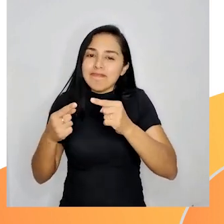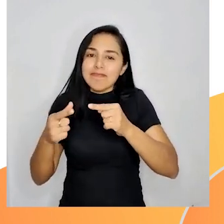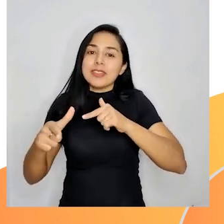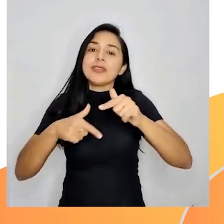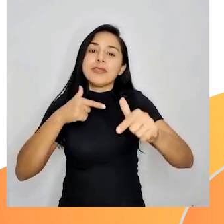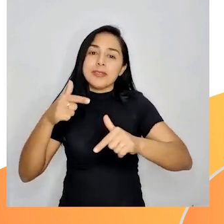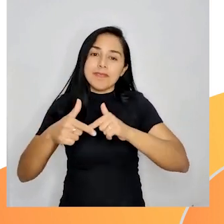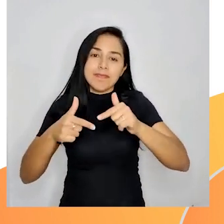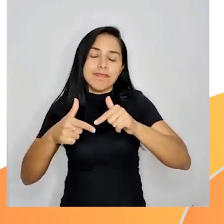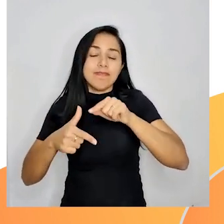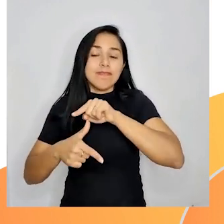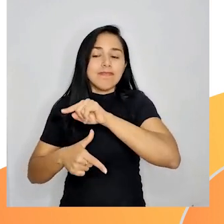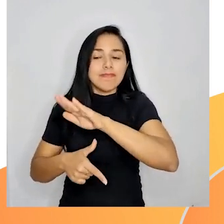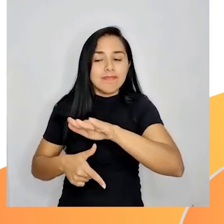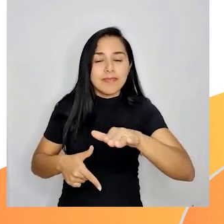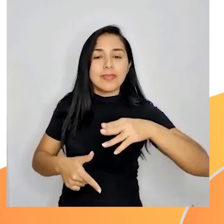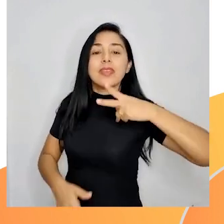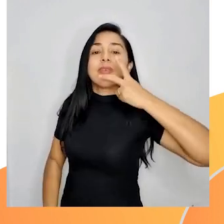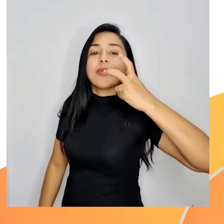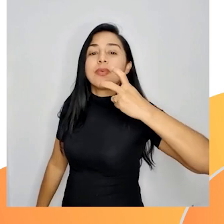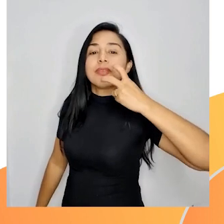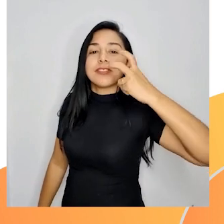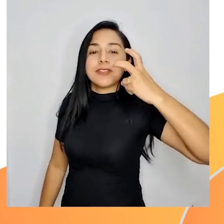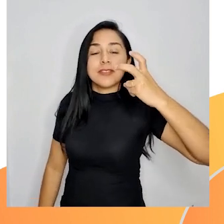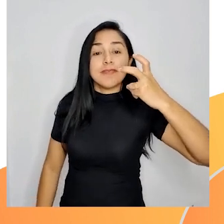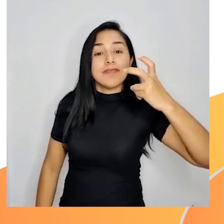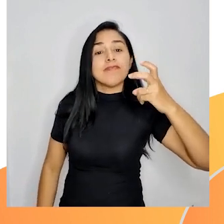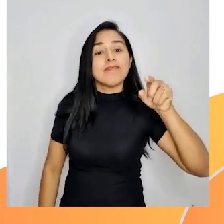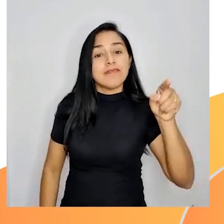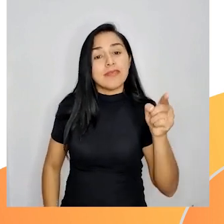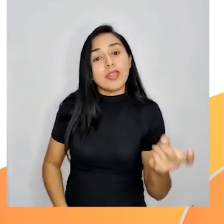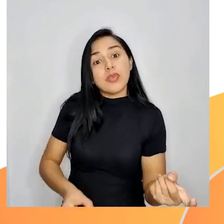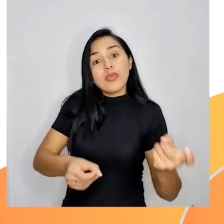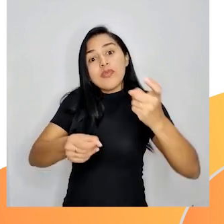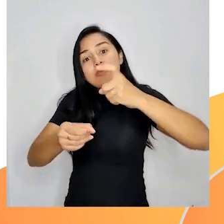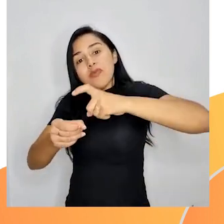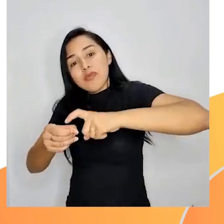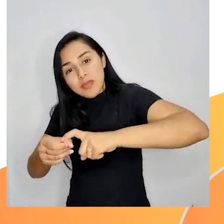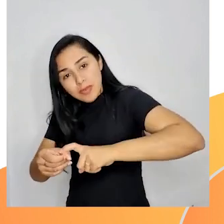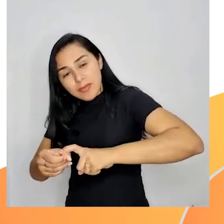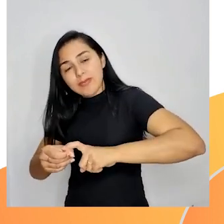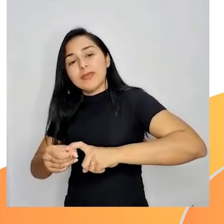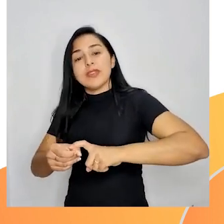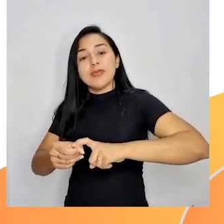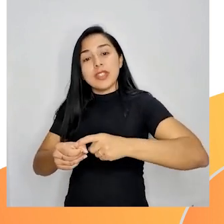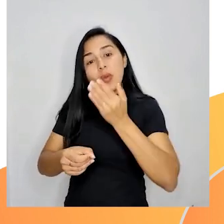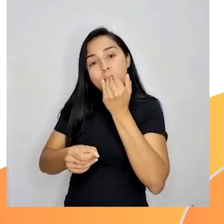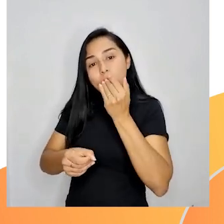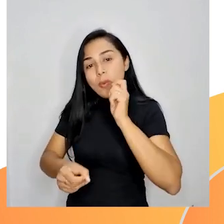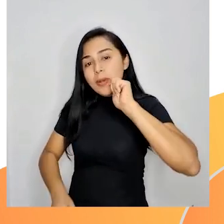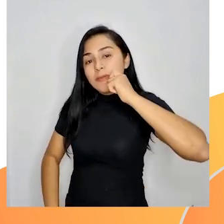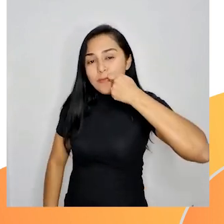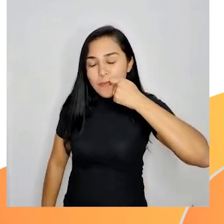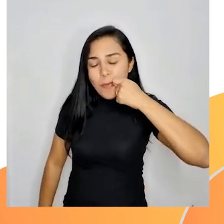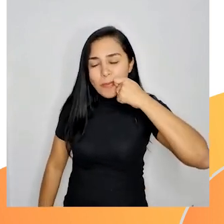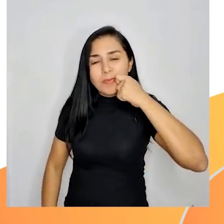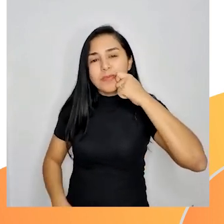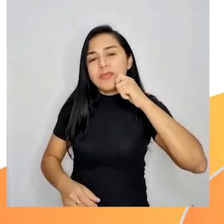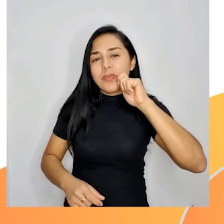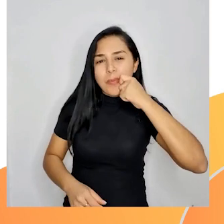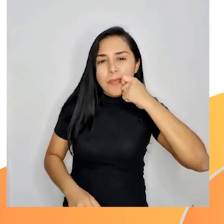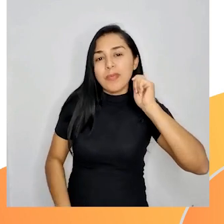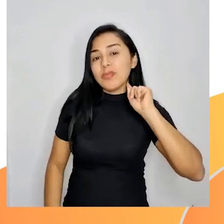Carvoeiro! Quando voltam, vêm mordendo num pão encarvoado, encarapitados nas